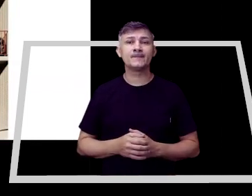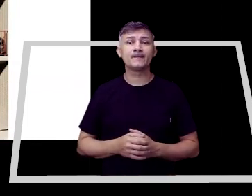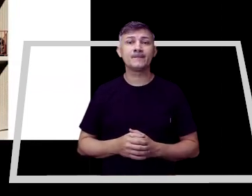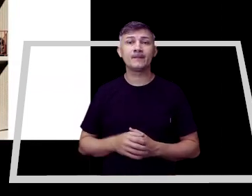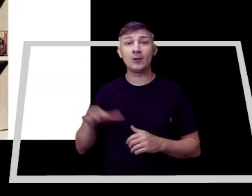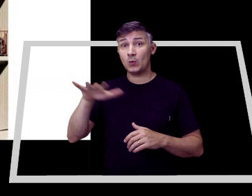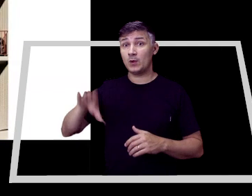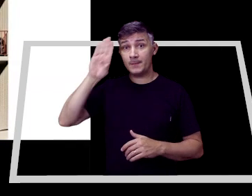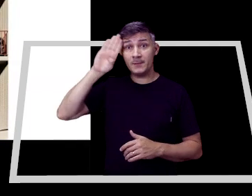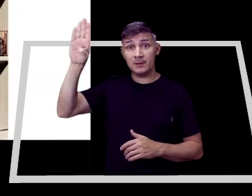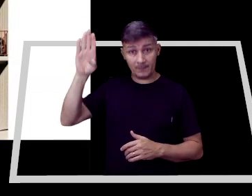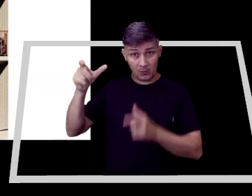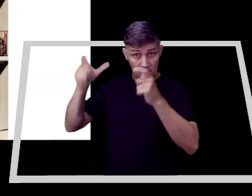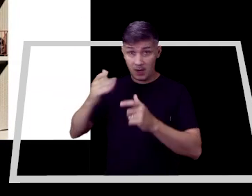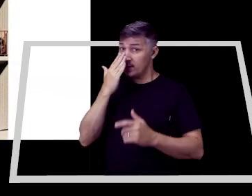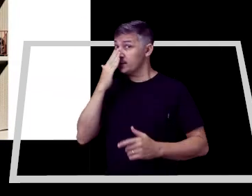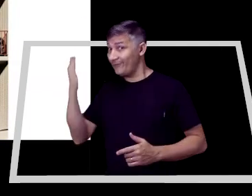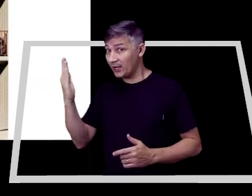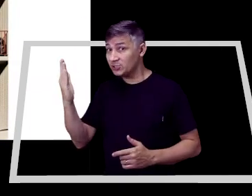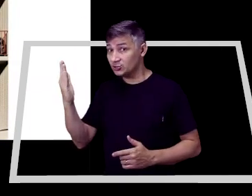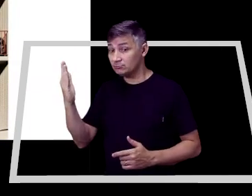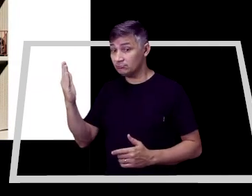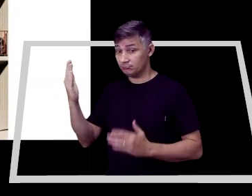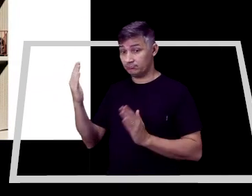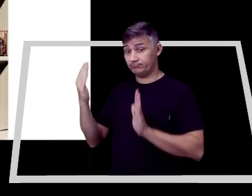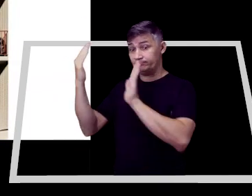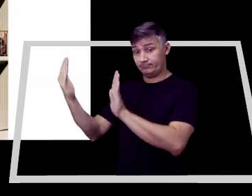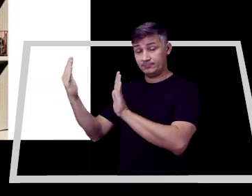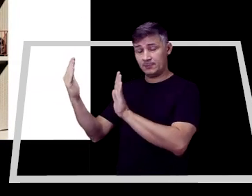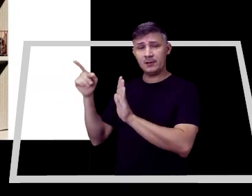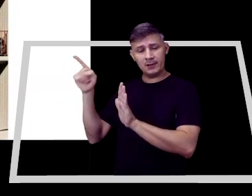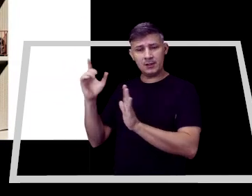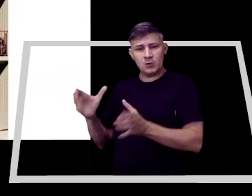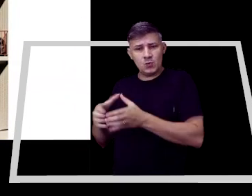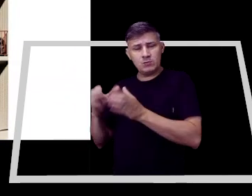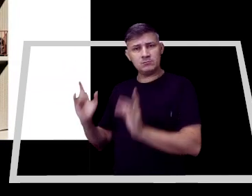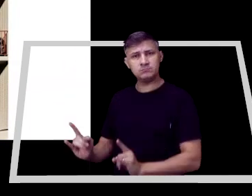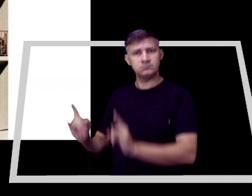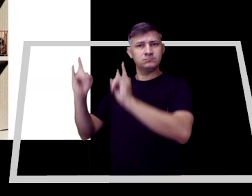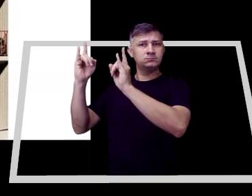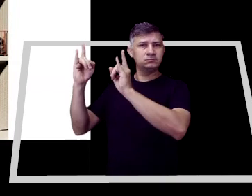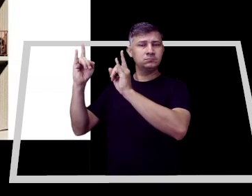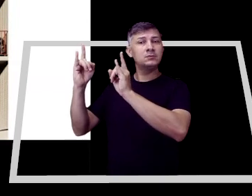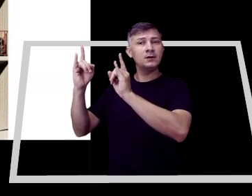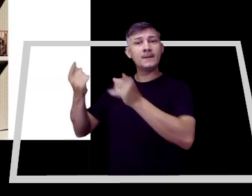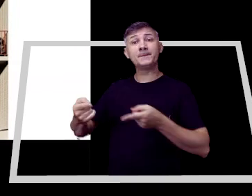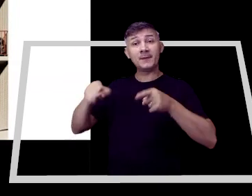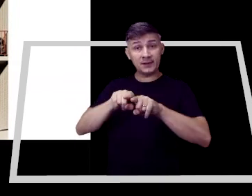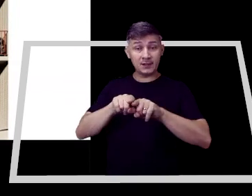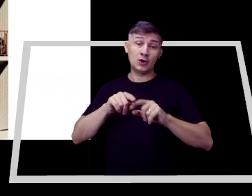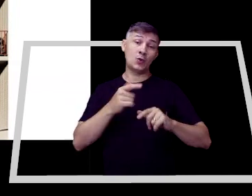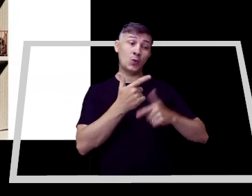principais, né, da unidade da frente. A ideia é que, nesse conjunto, em parceria com os